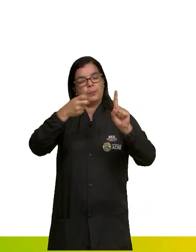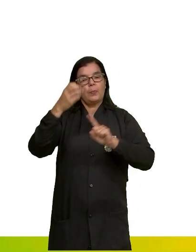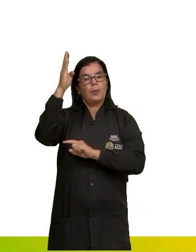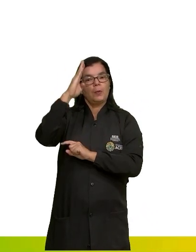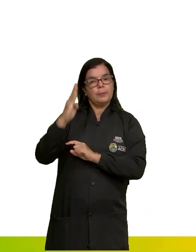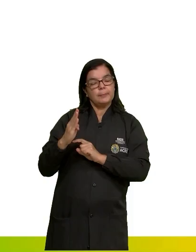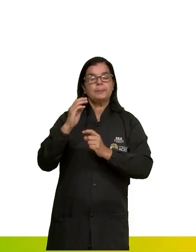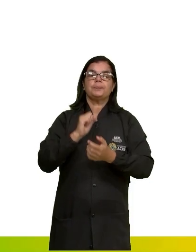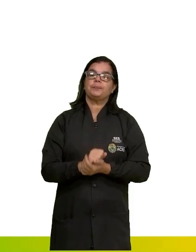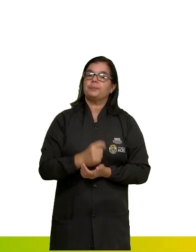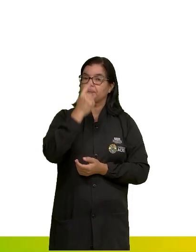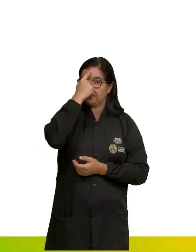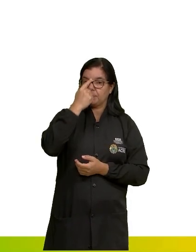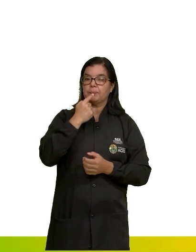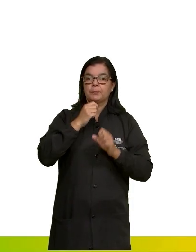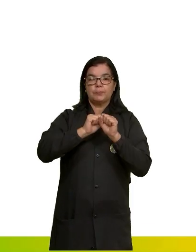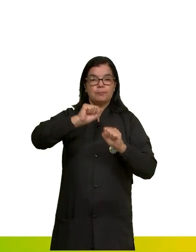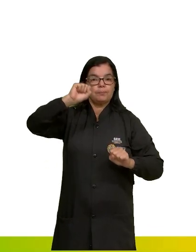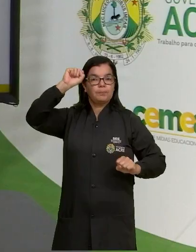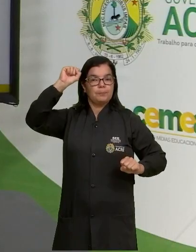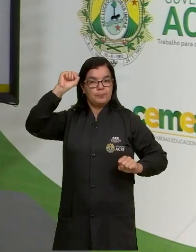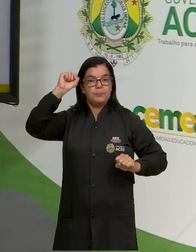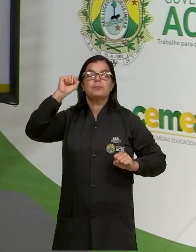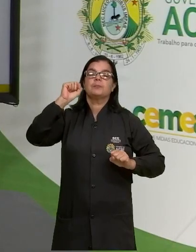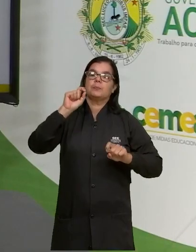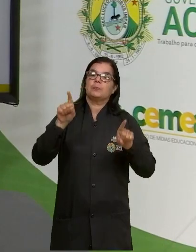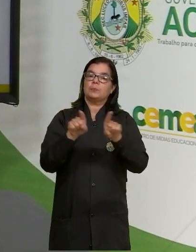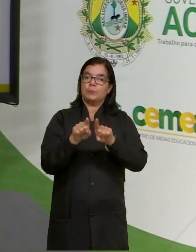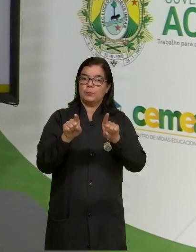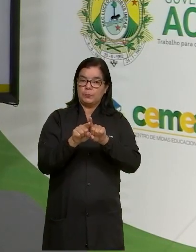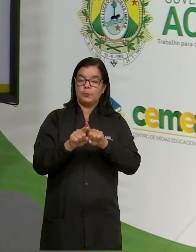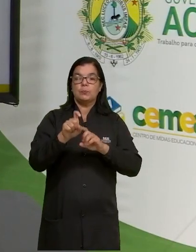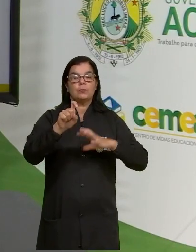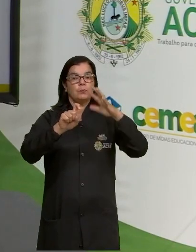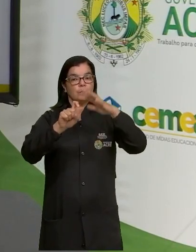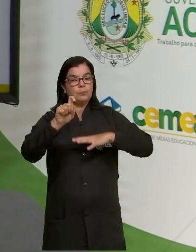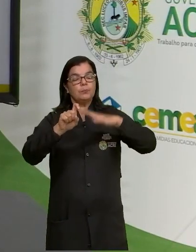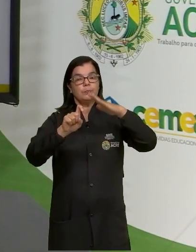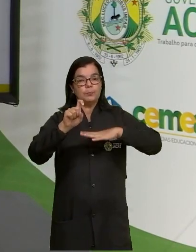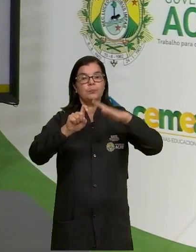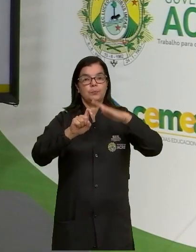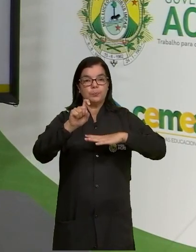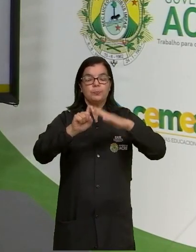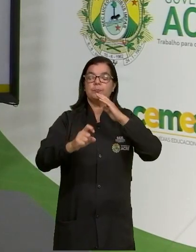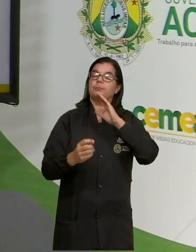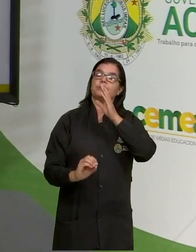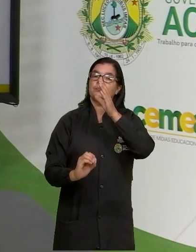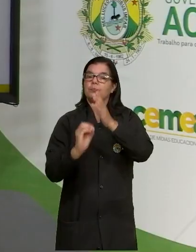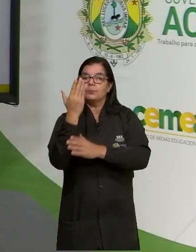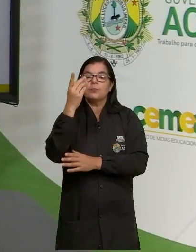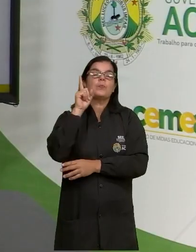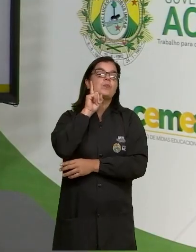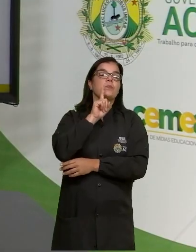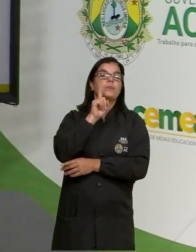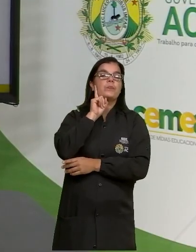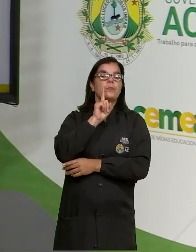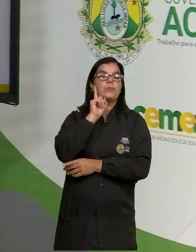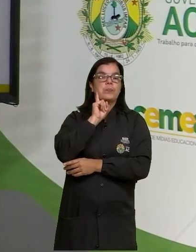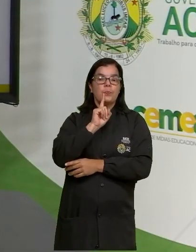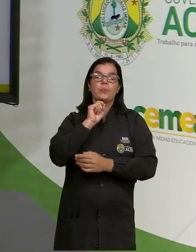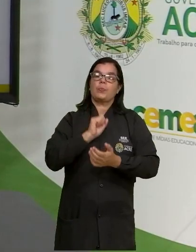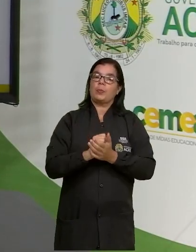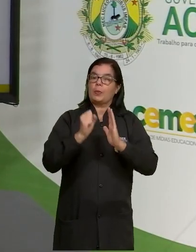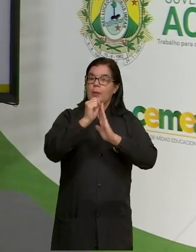eu coloquei aí a figura do Superman, que nada mais é do que um mito épico, criado lá nos Estados Unidos,